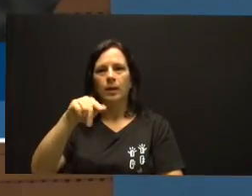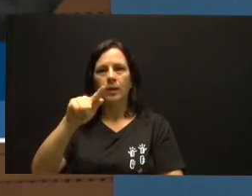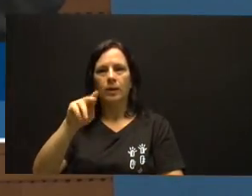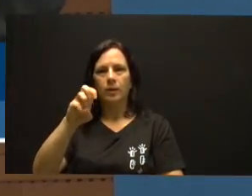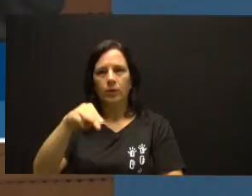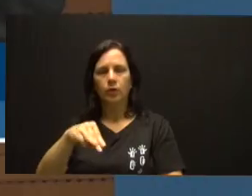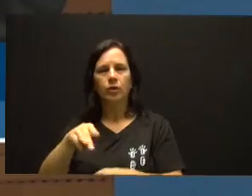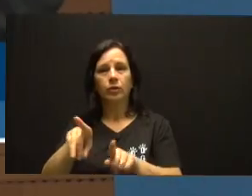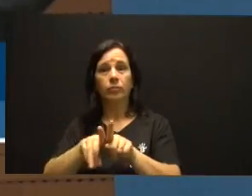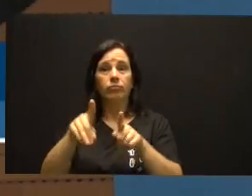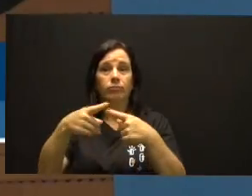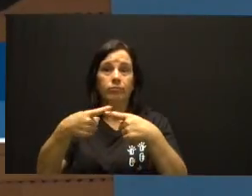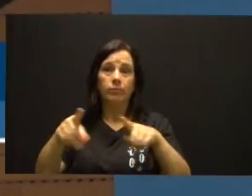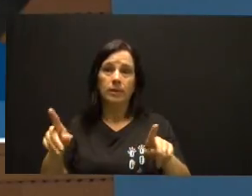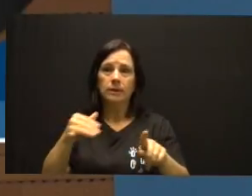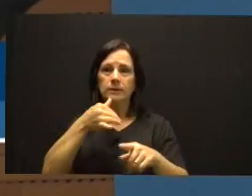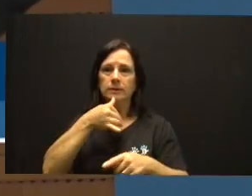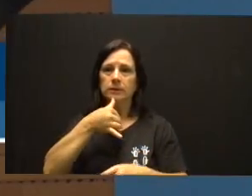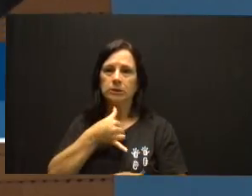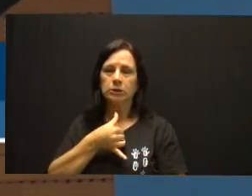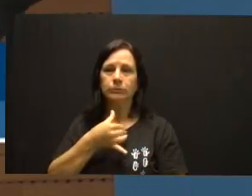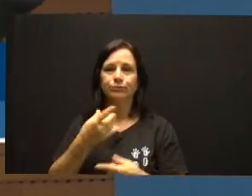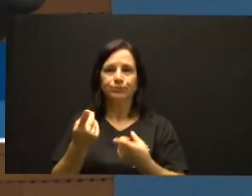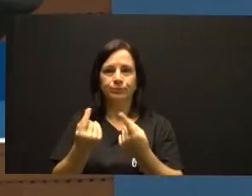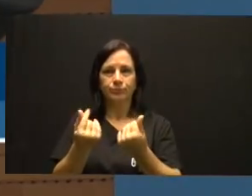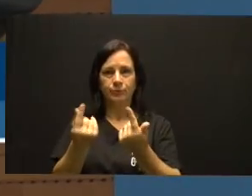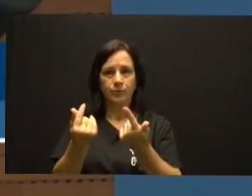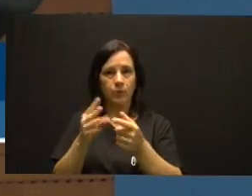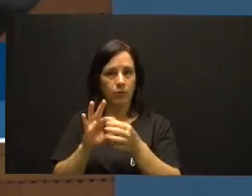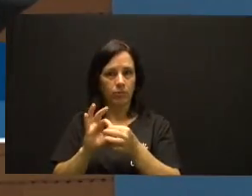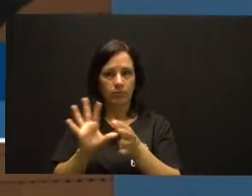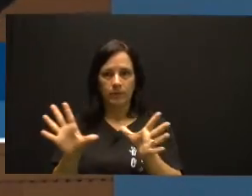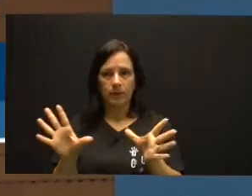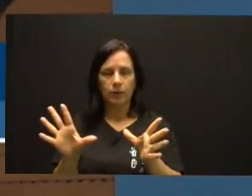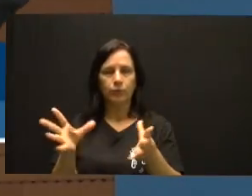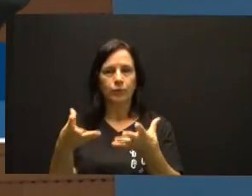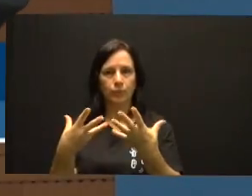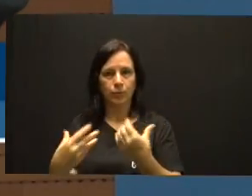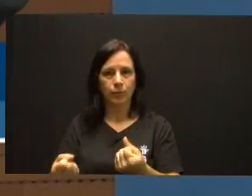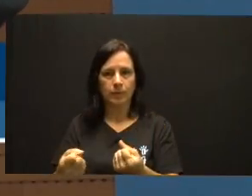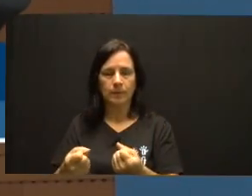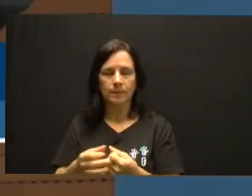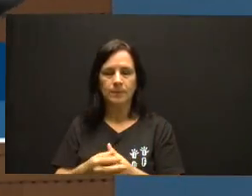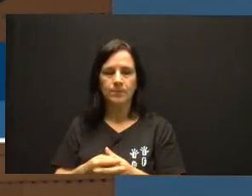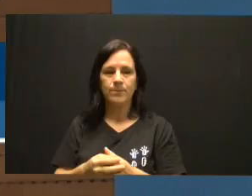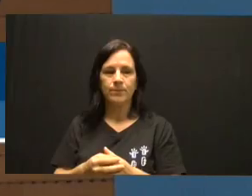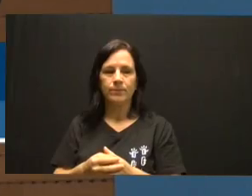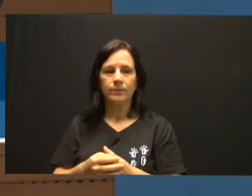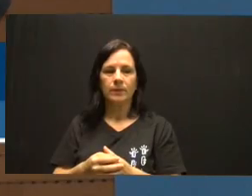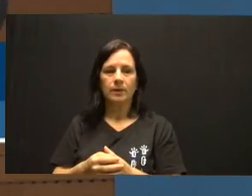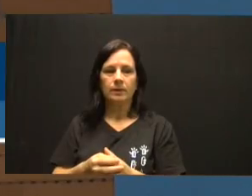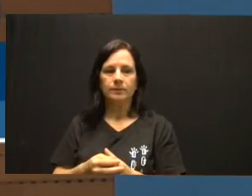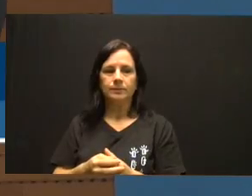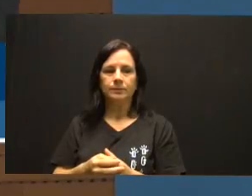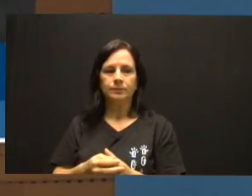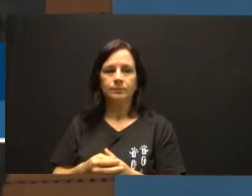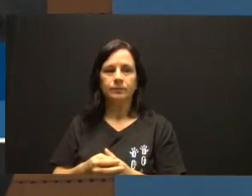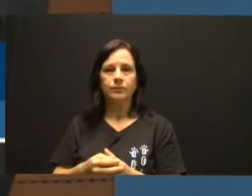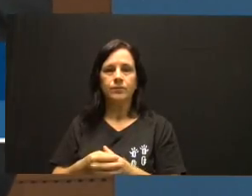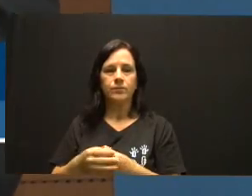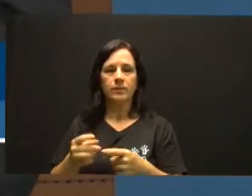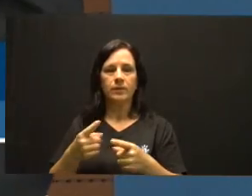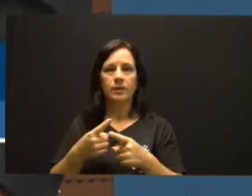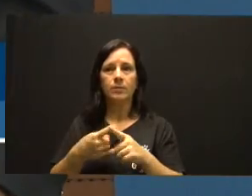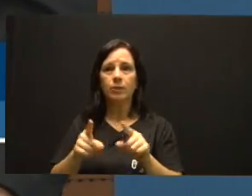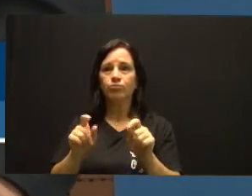lamentavelmente, vereador Pio, este dinheiro foi liberado, segundo informou o Comitê de Bacias Hidrográficas, porém